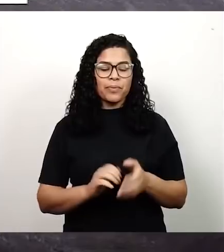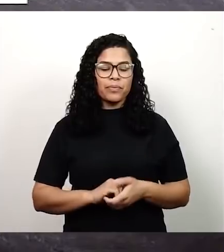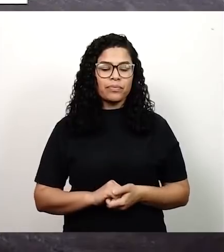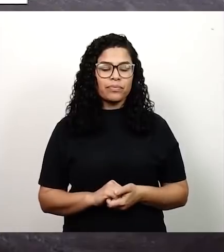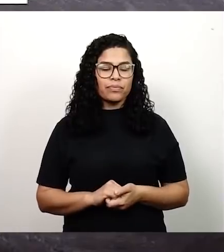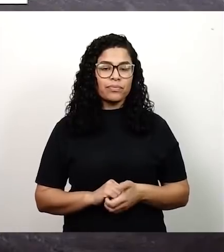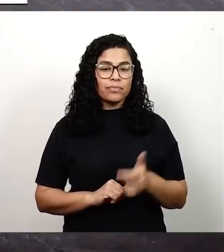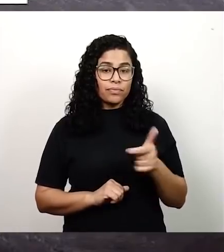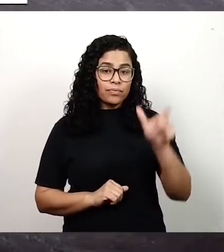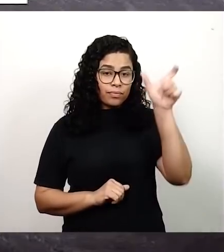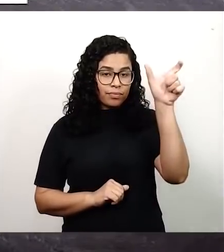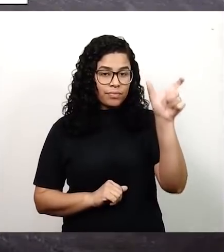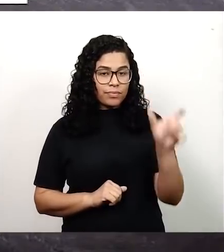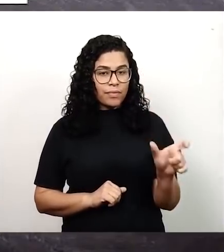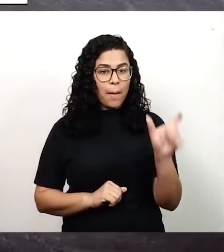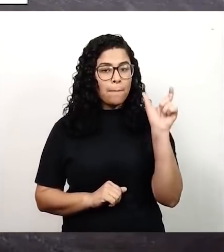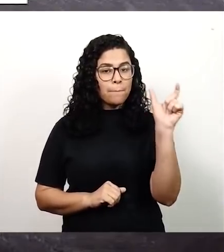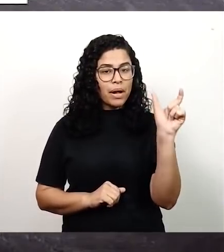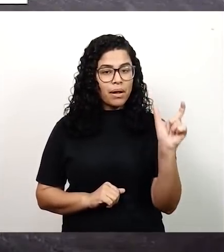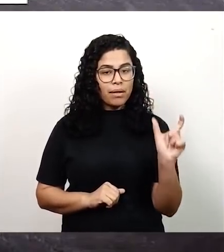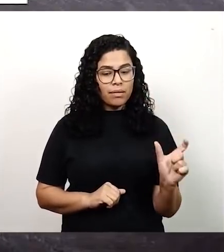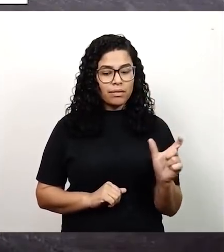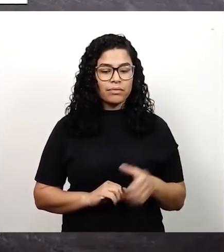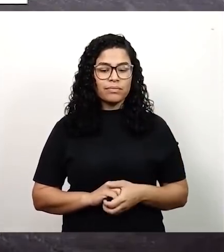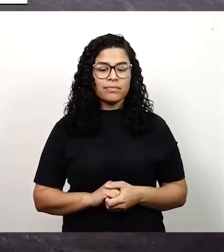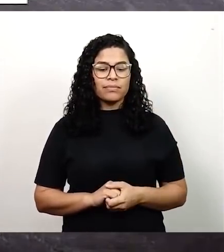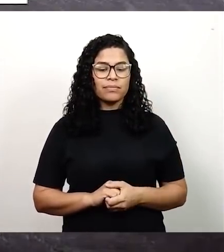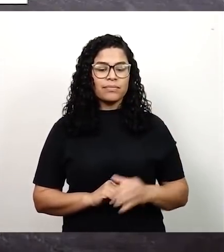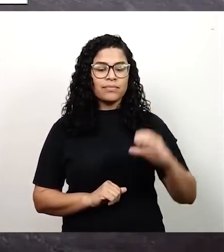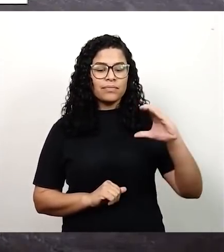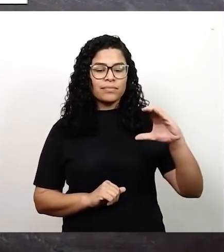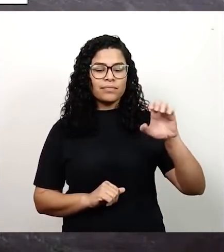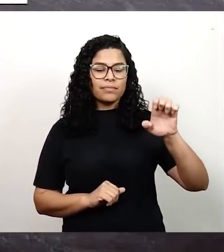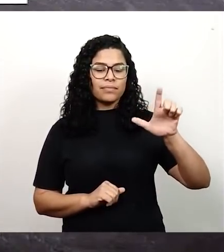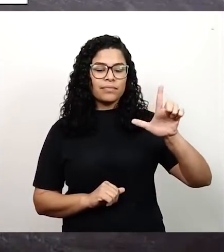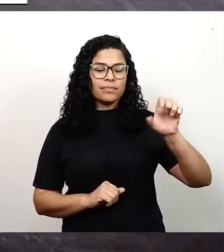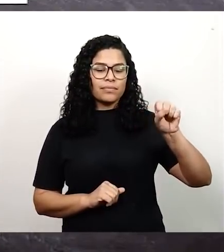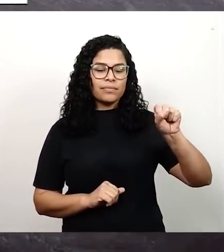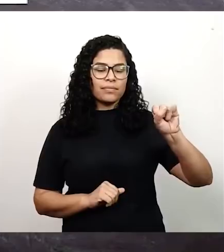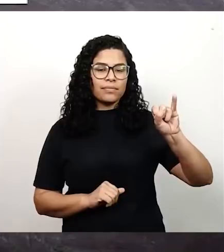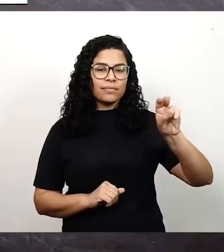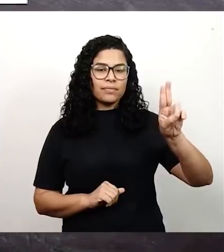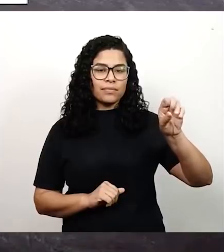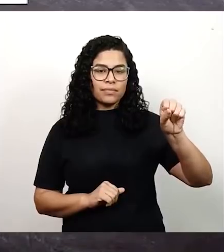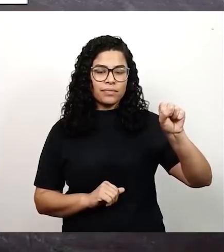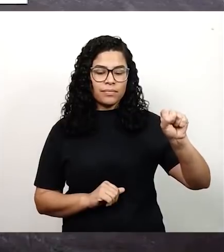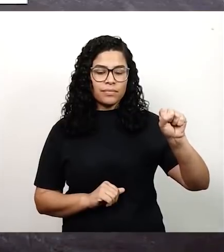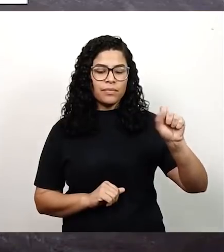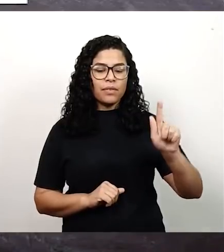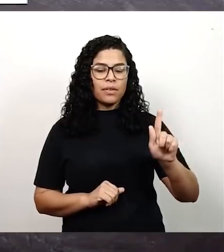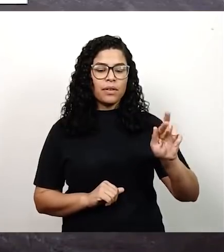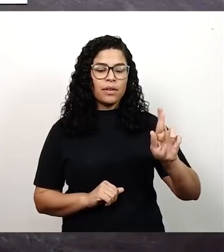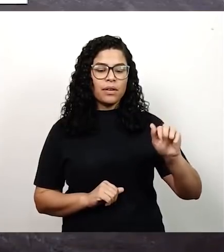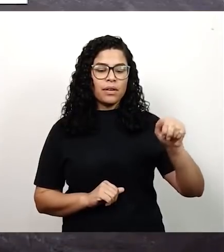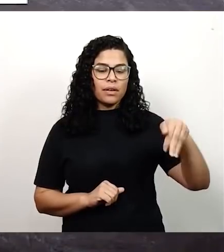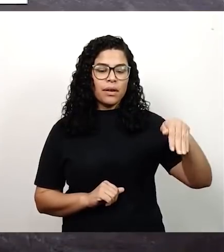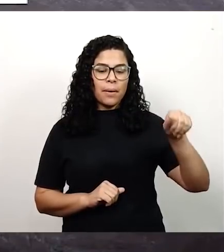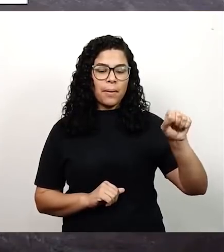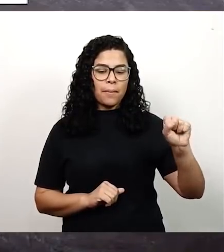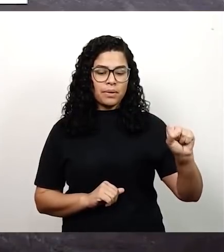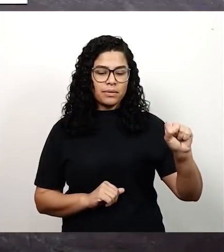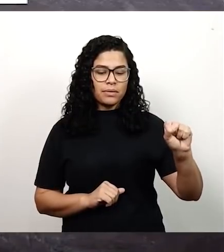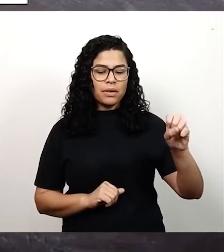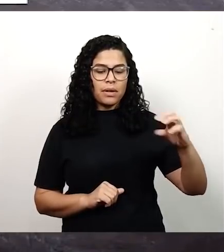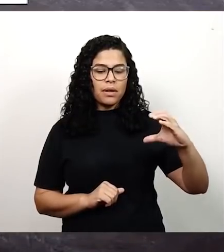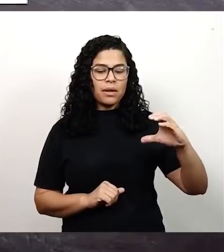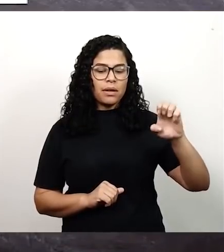outra coluna, nós vamos ter as palavrinhas Celsius, gramas, centímetros